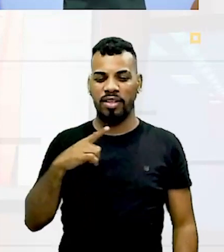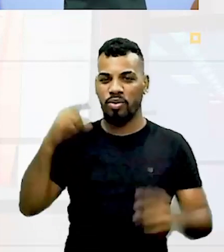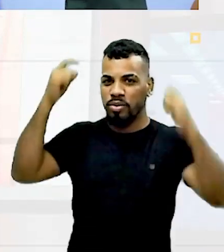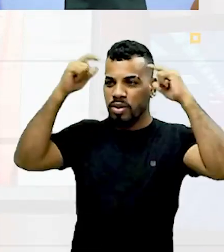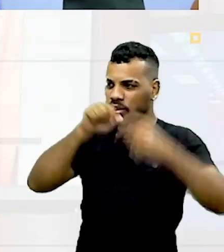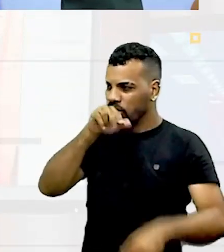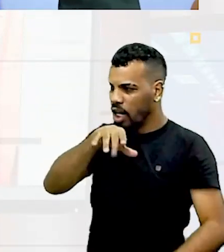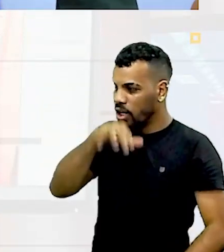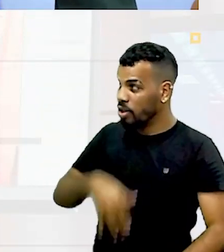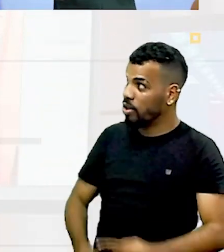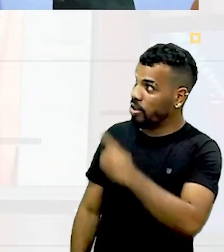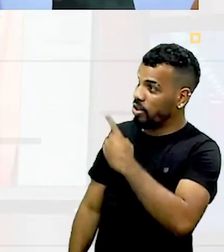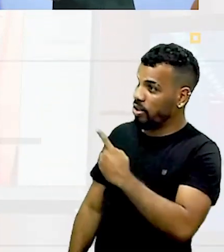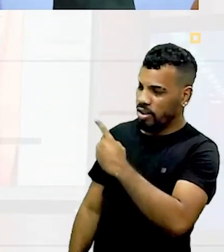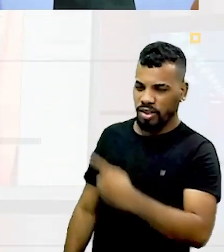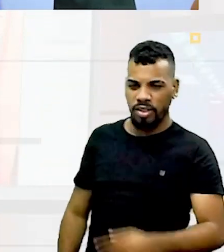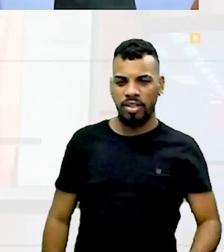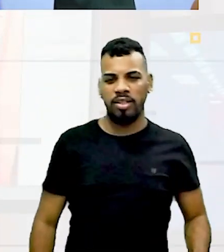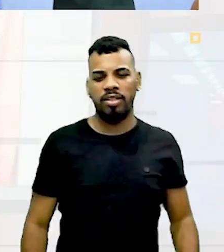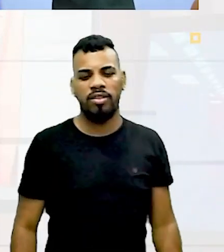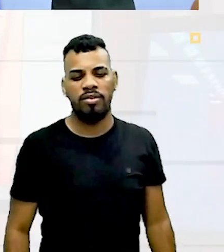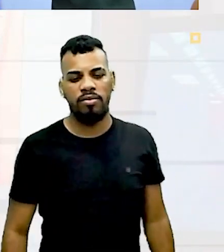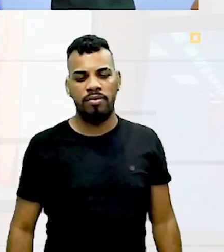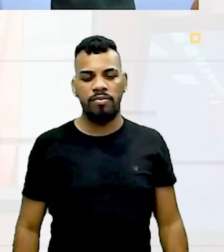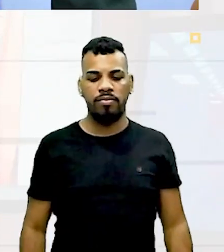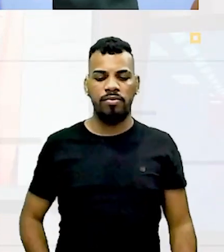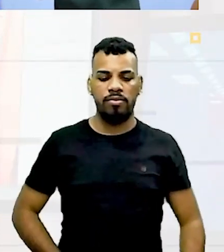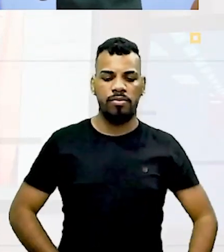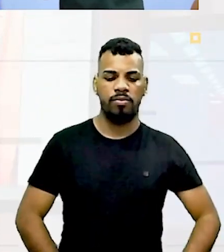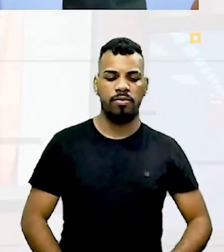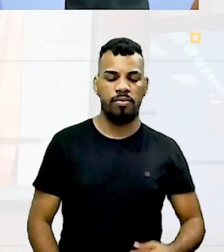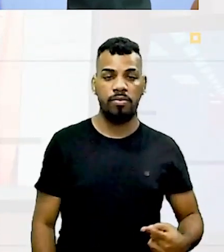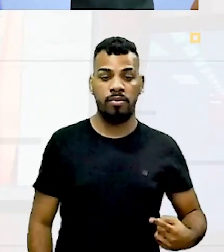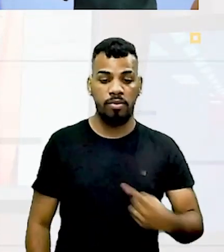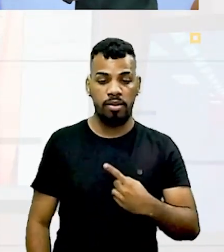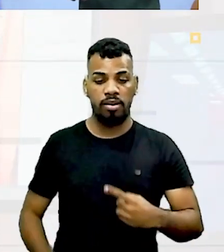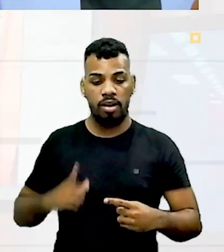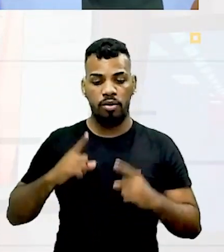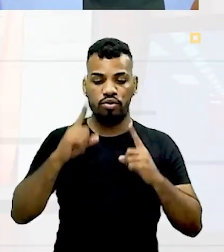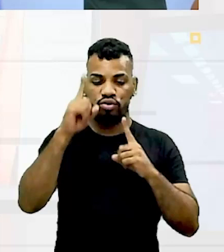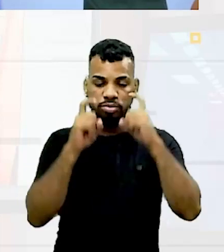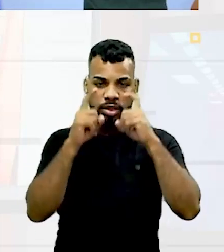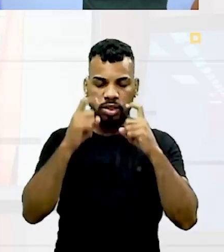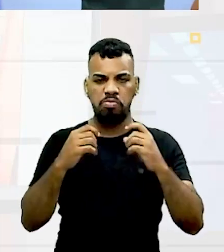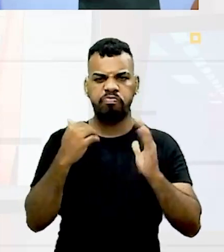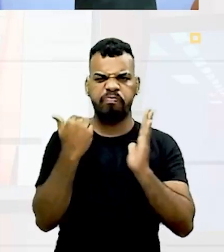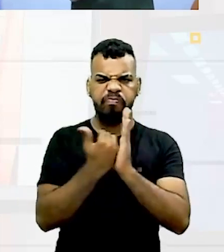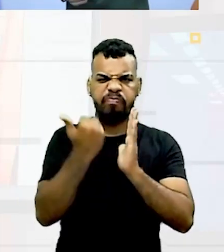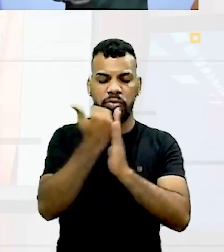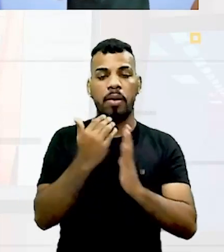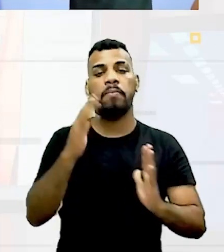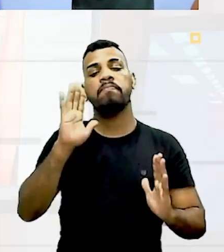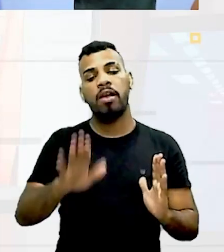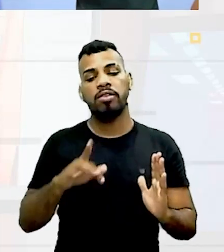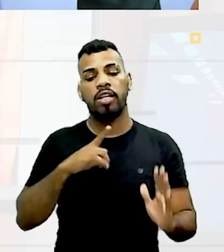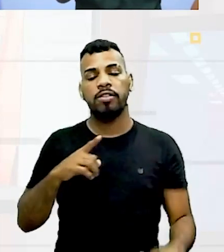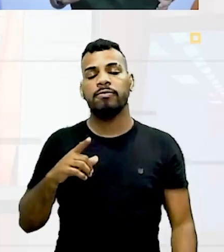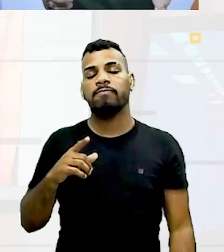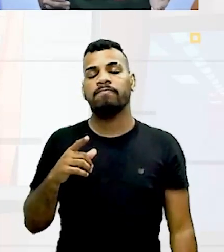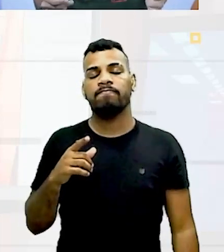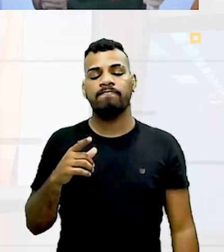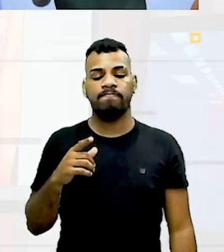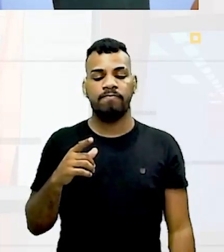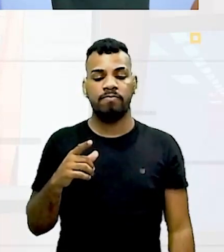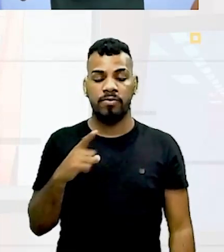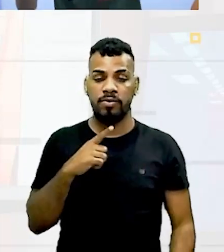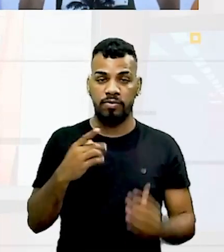E você pode ver que ele está fazendo uma expressão meio exagerada, mas ele está fazendo essa ideia de arcos, ou seja, ele está